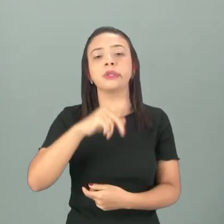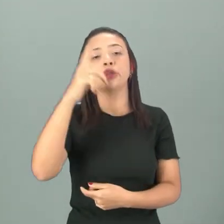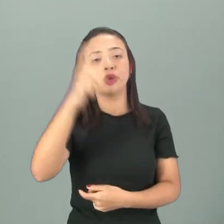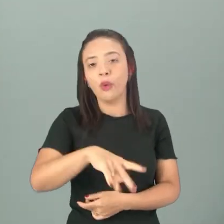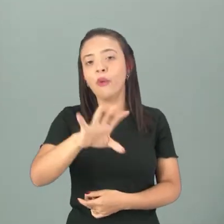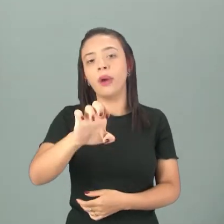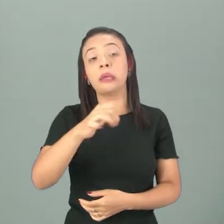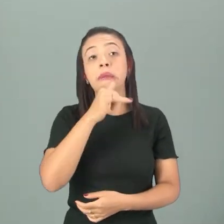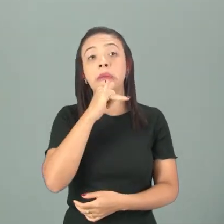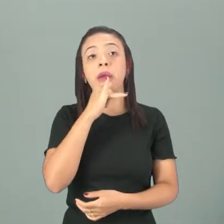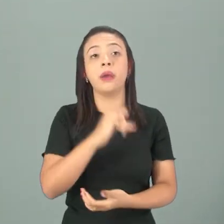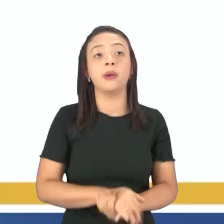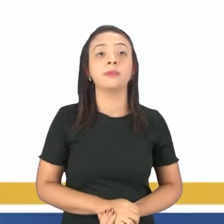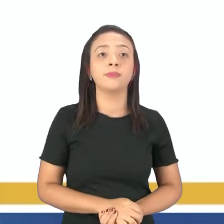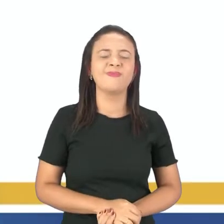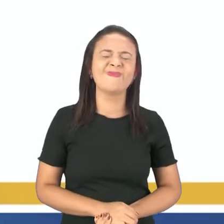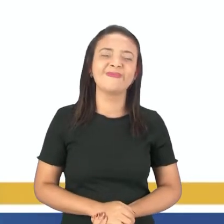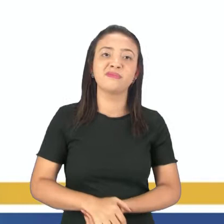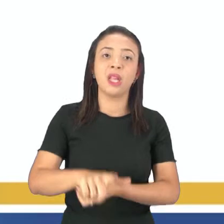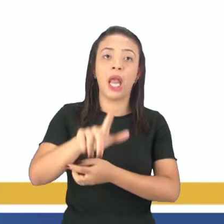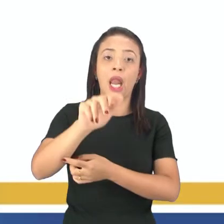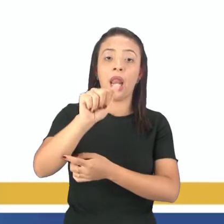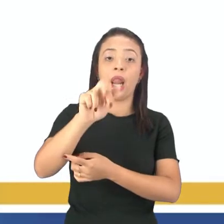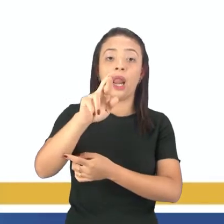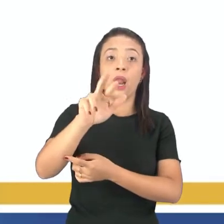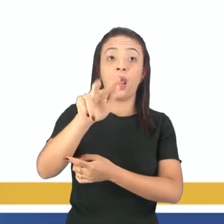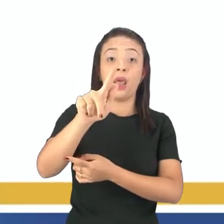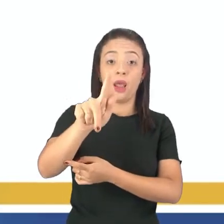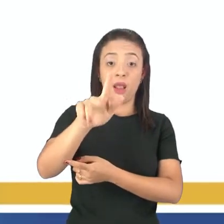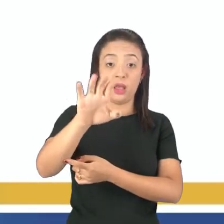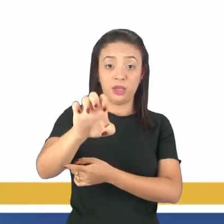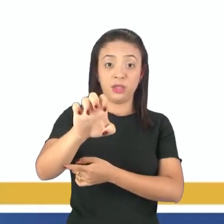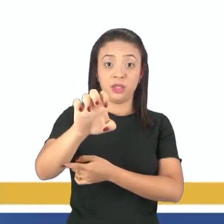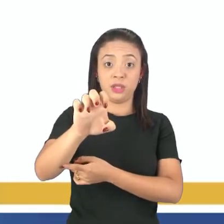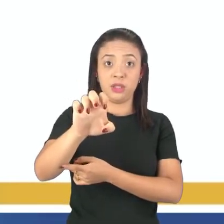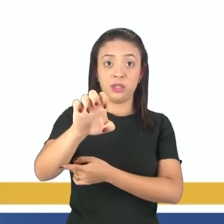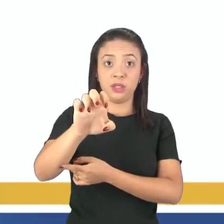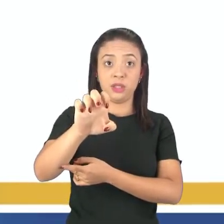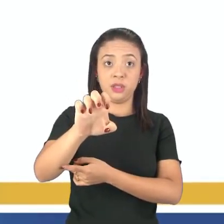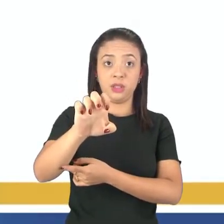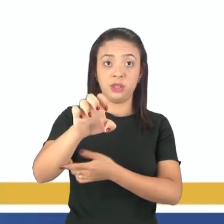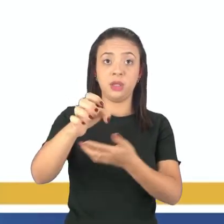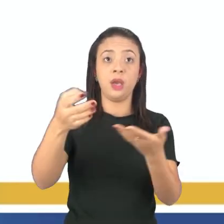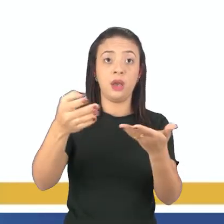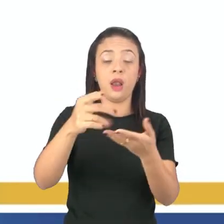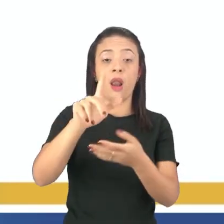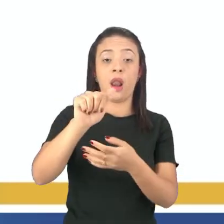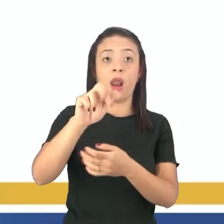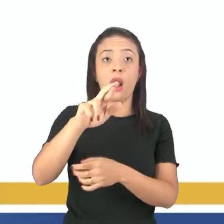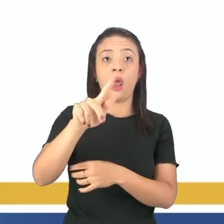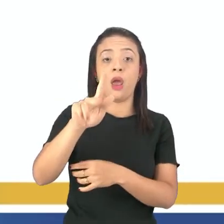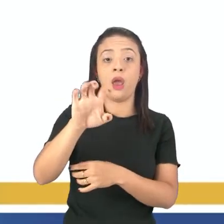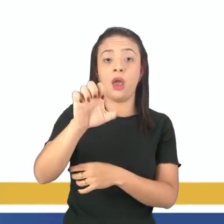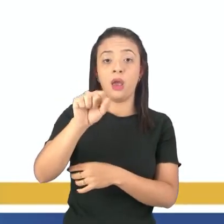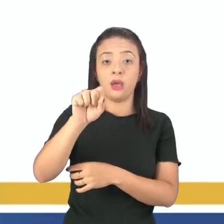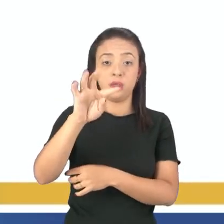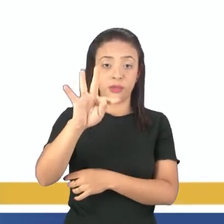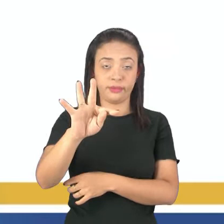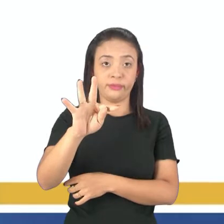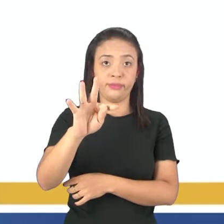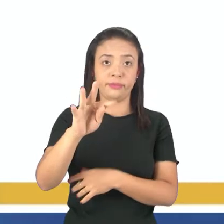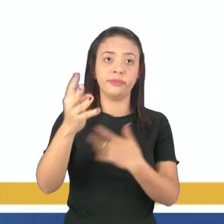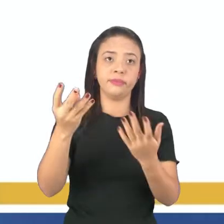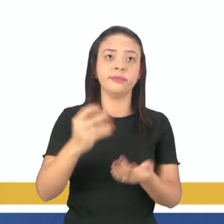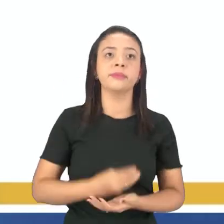ele. Exemplo, large, que significa larga, vai ficar largest, de acordo com o exemplo.